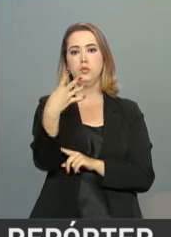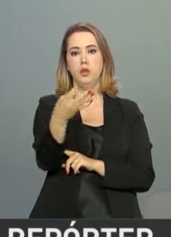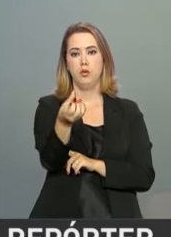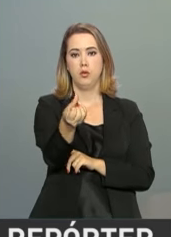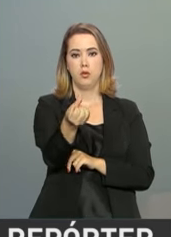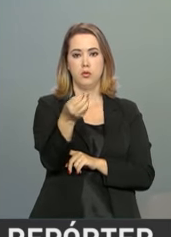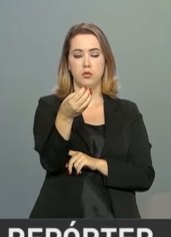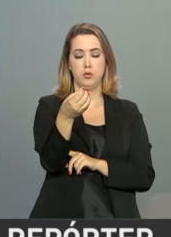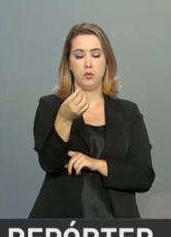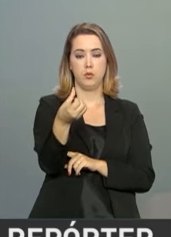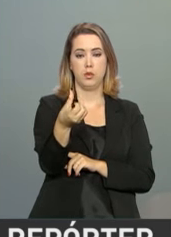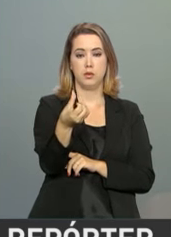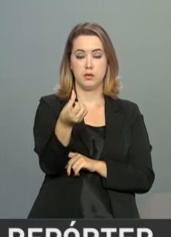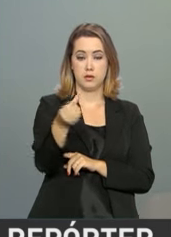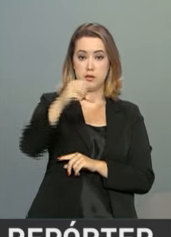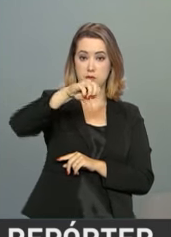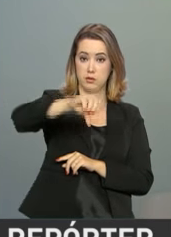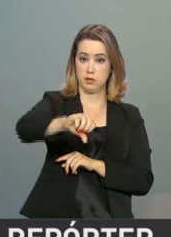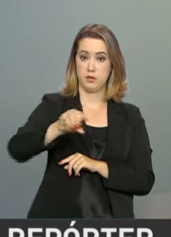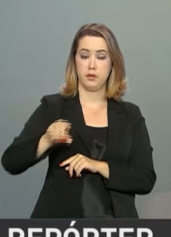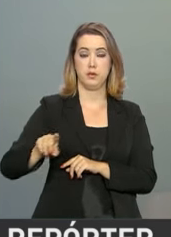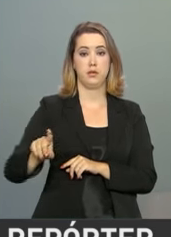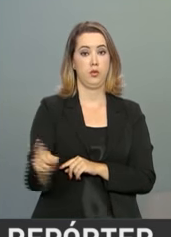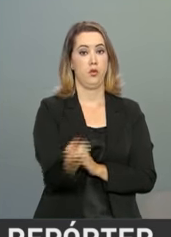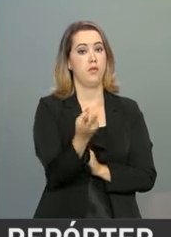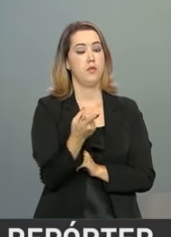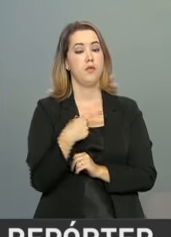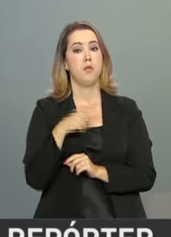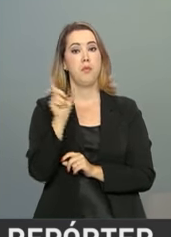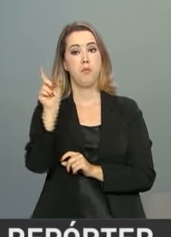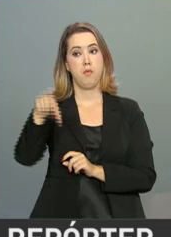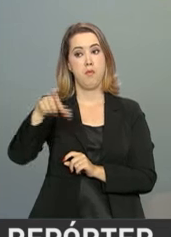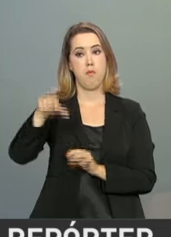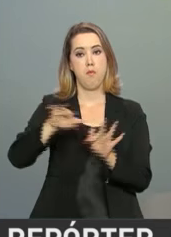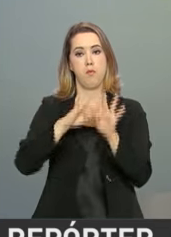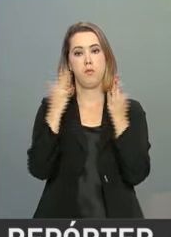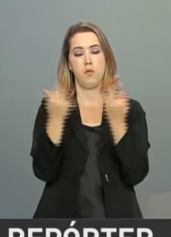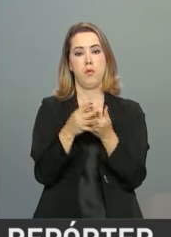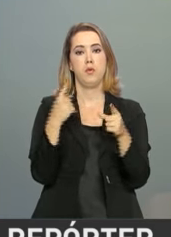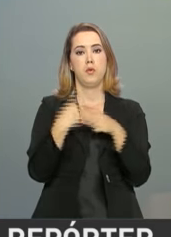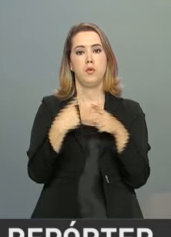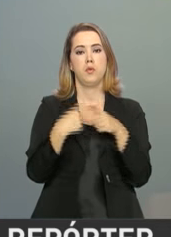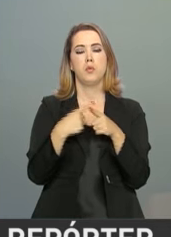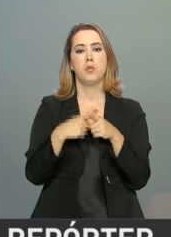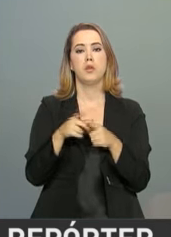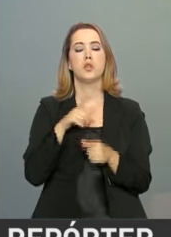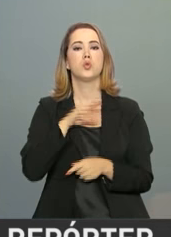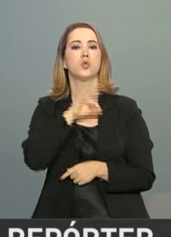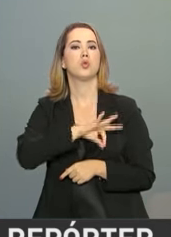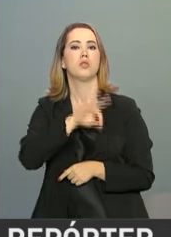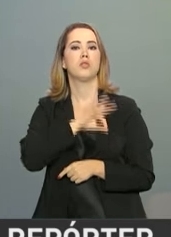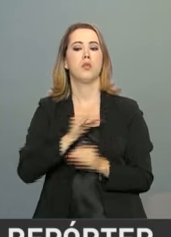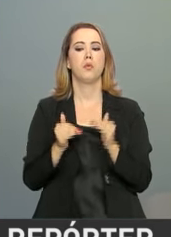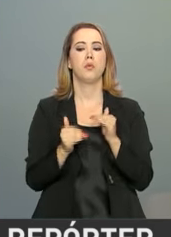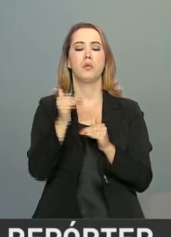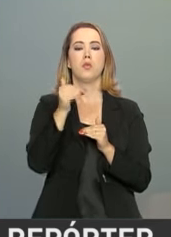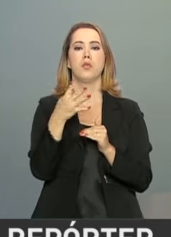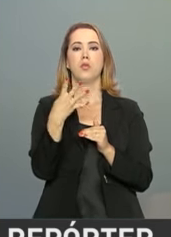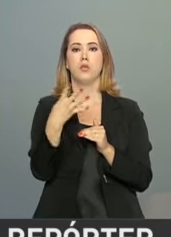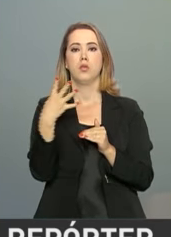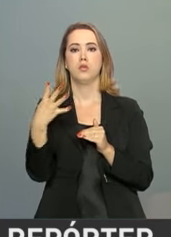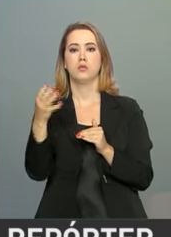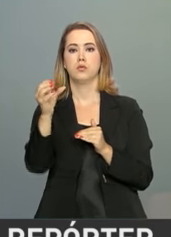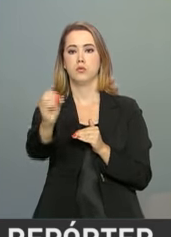469.000 benefícios, cujas famílias apresentaram renda superior a R$ 440. Outros